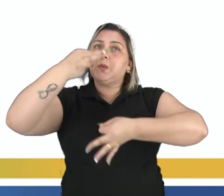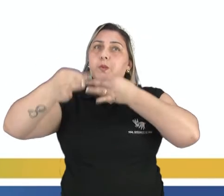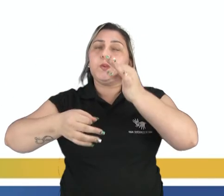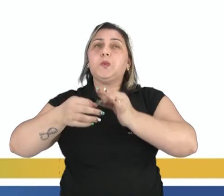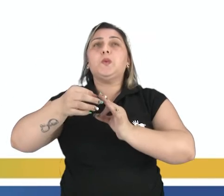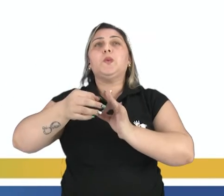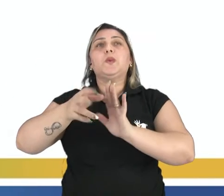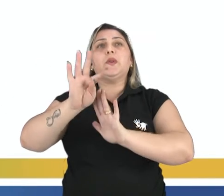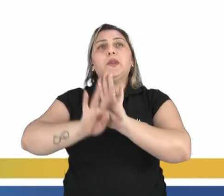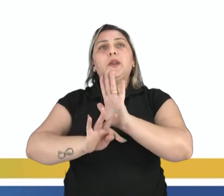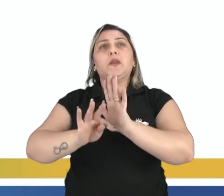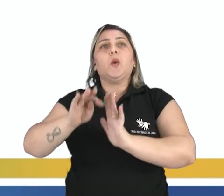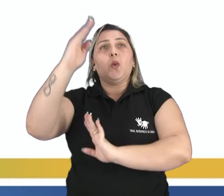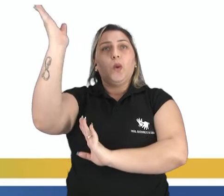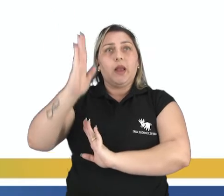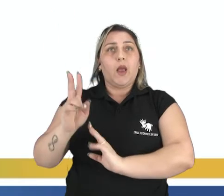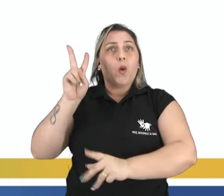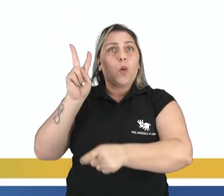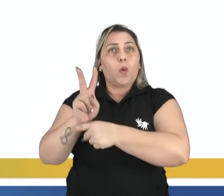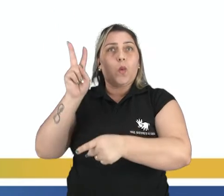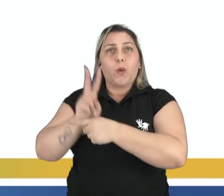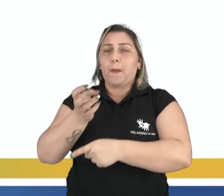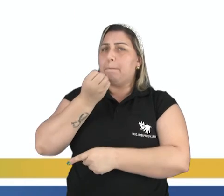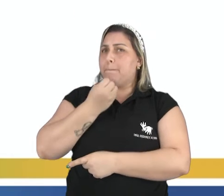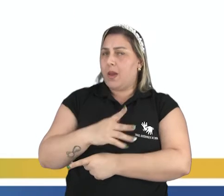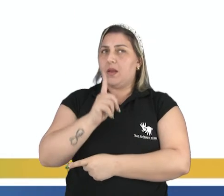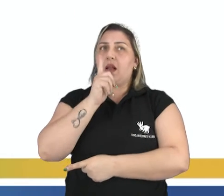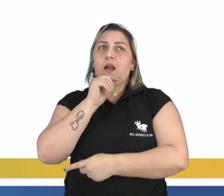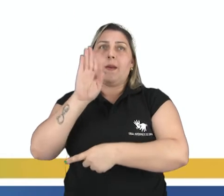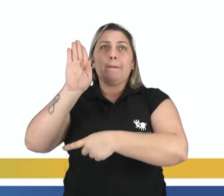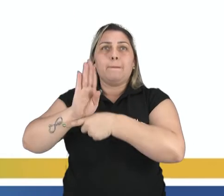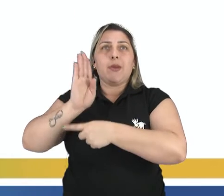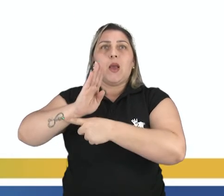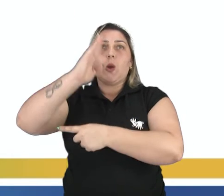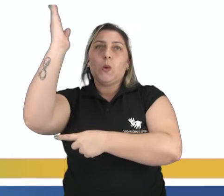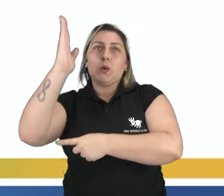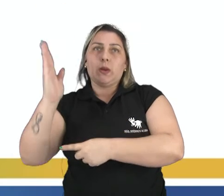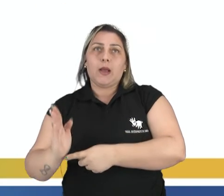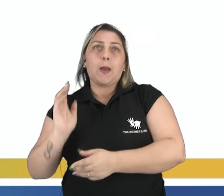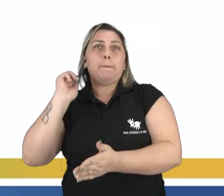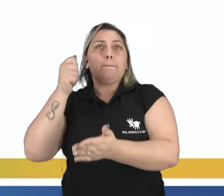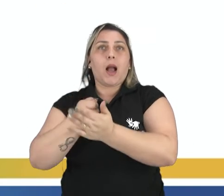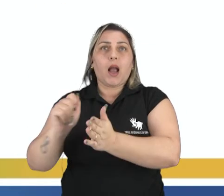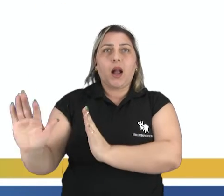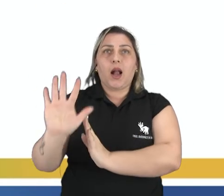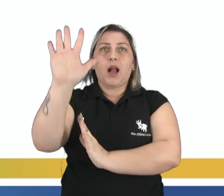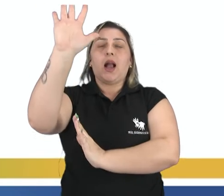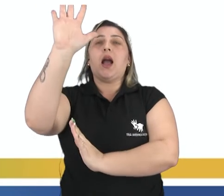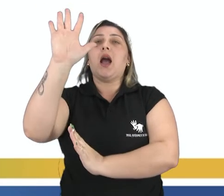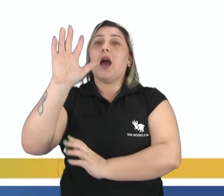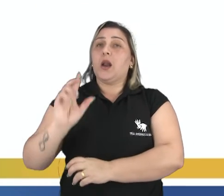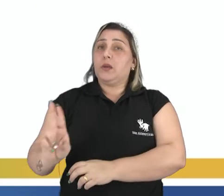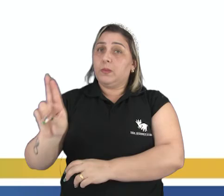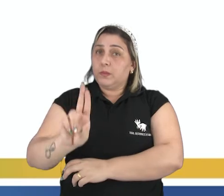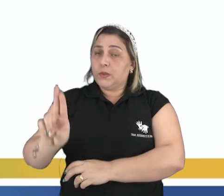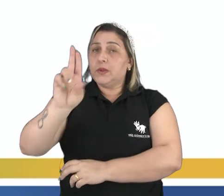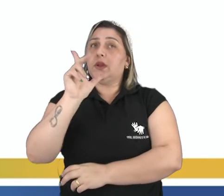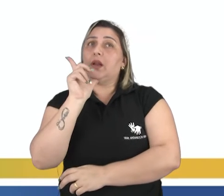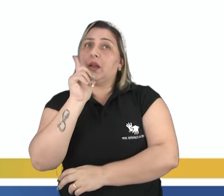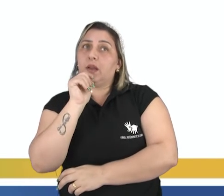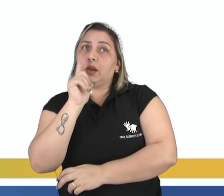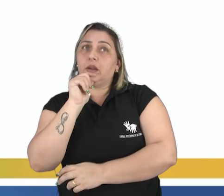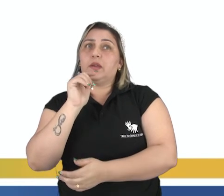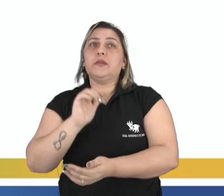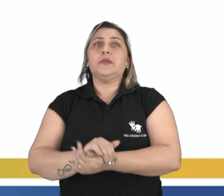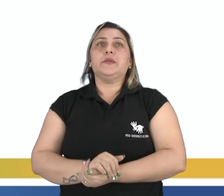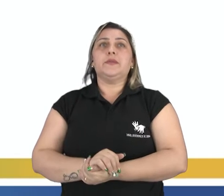texto anterior é: os brasileiros cuidam muito bem da água, os brasileiros pagam pouco pelo consumo de